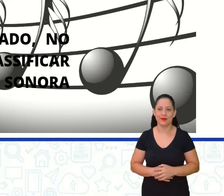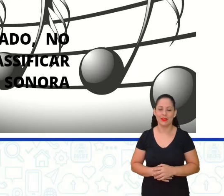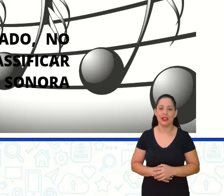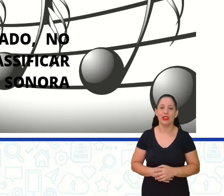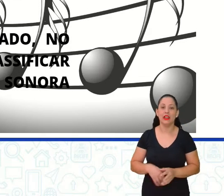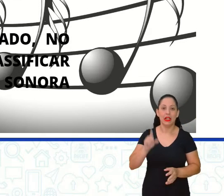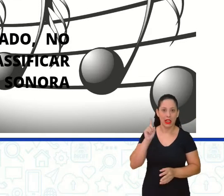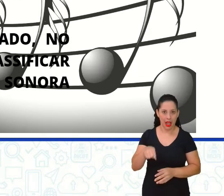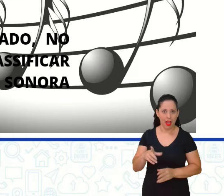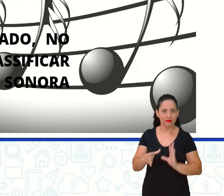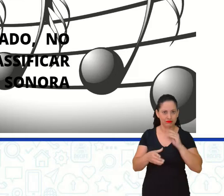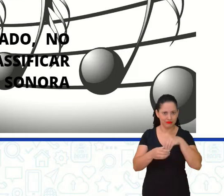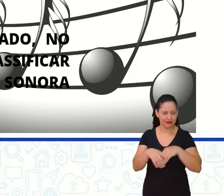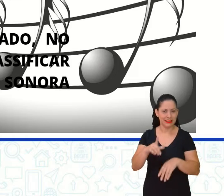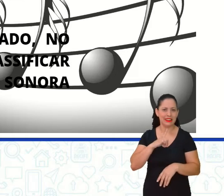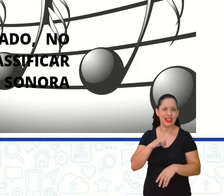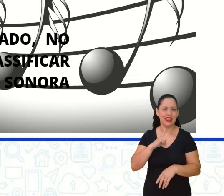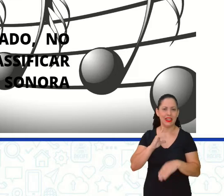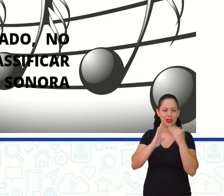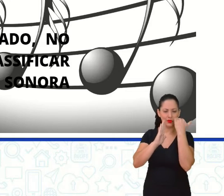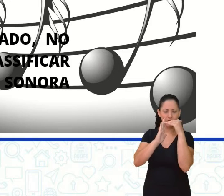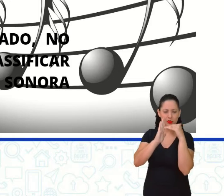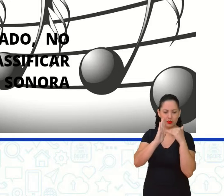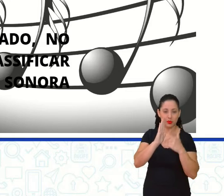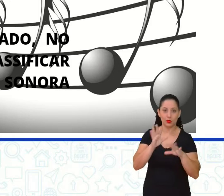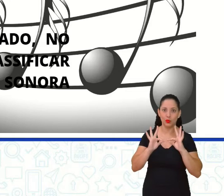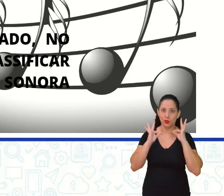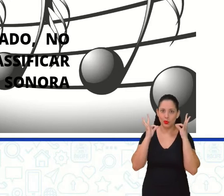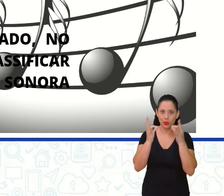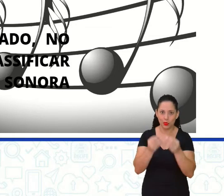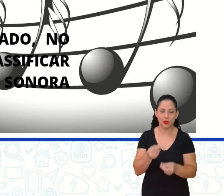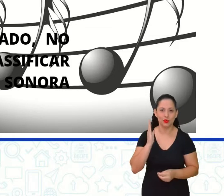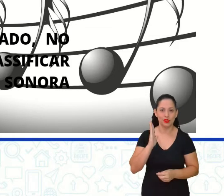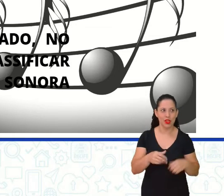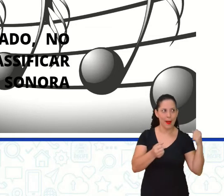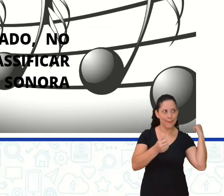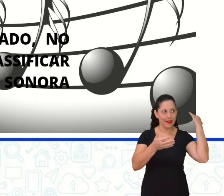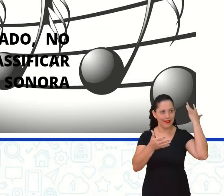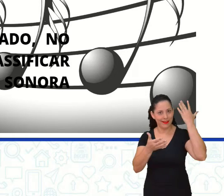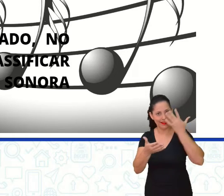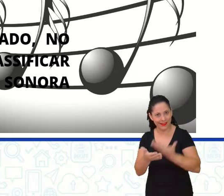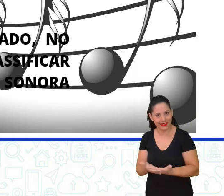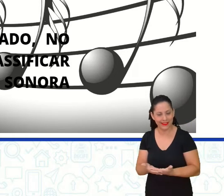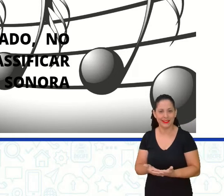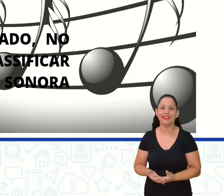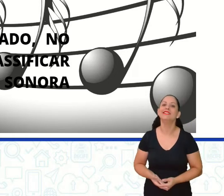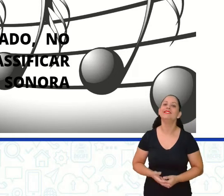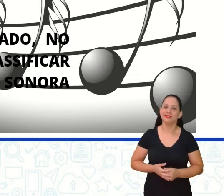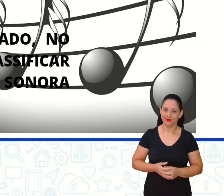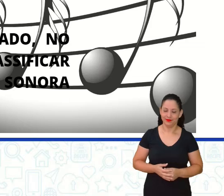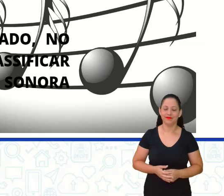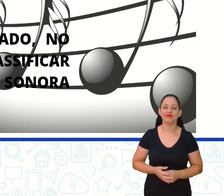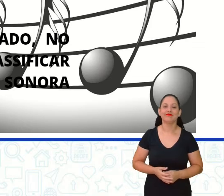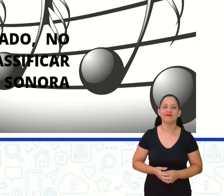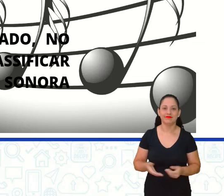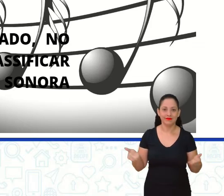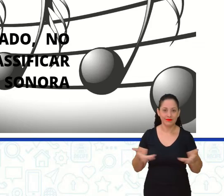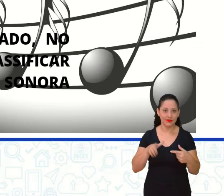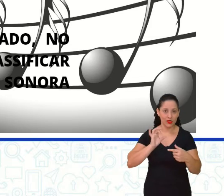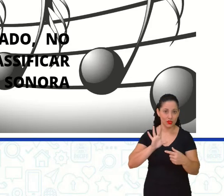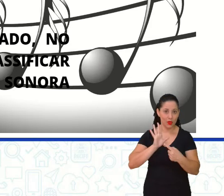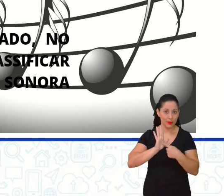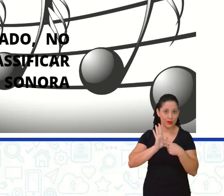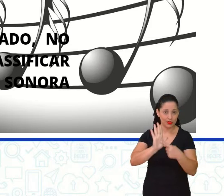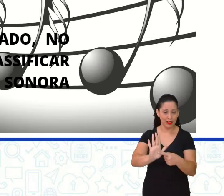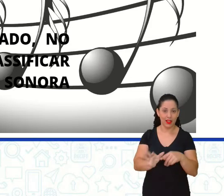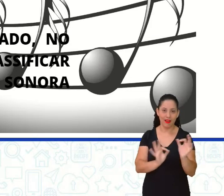Enfim, tem lá no repositório da gente. Tudo isso a gente já vem vendo, ó, isso aqui a gente só tá coroando maravilhosamente e